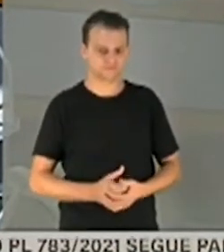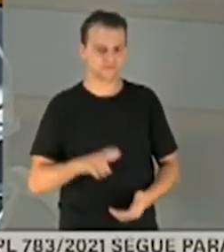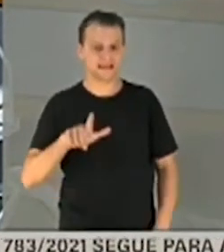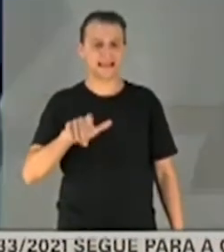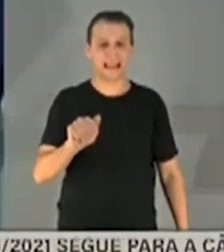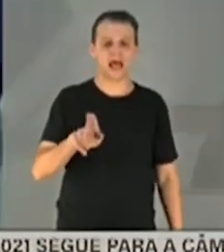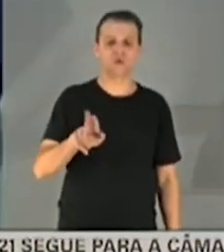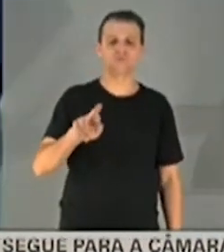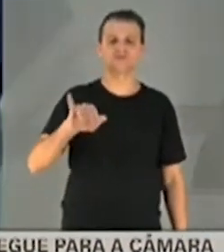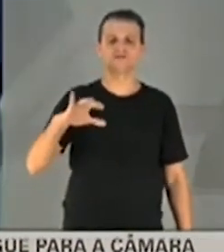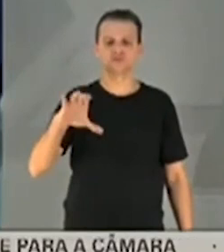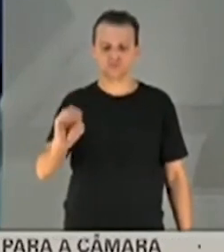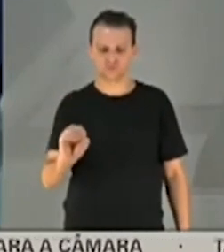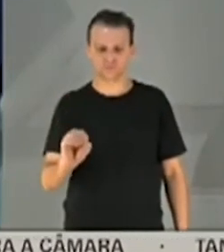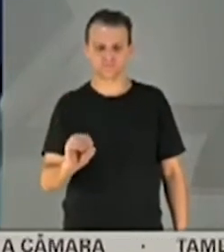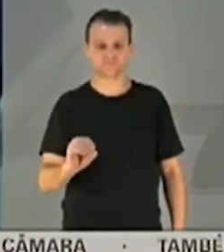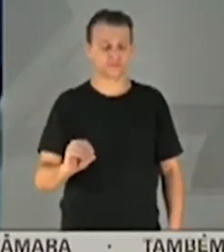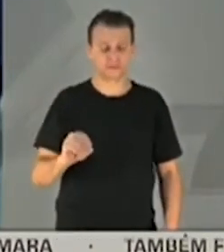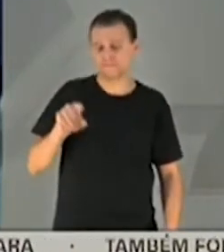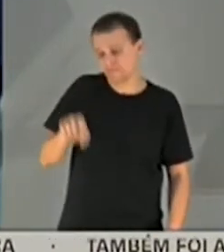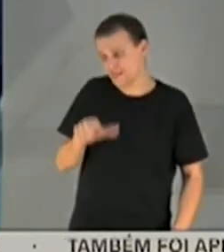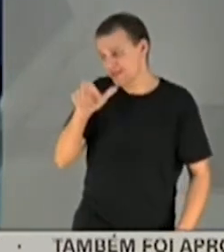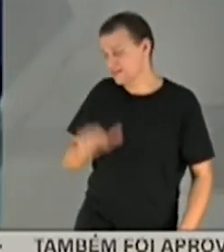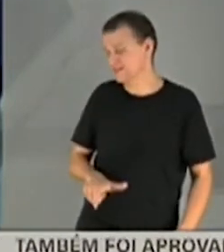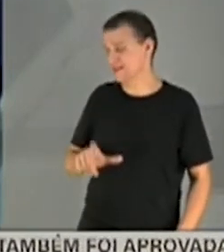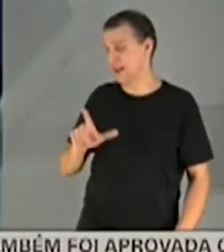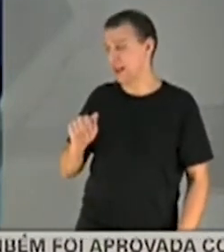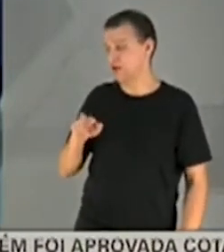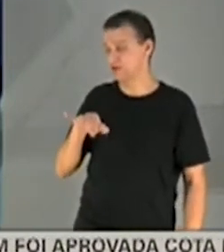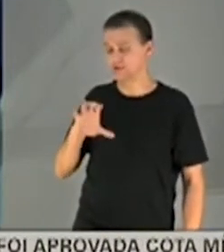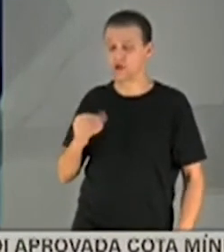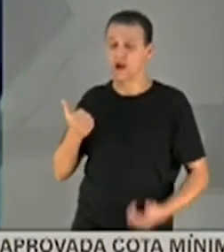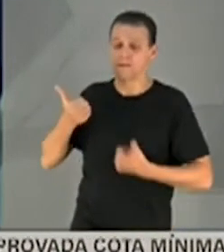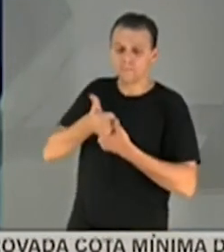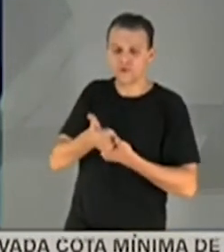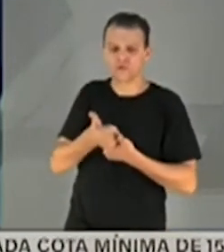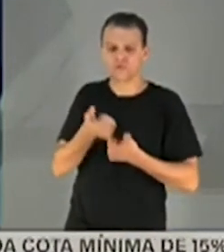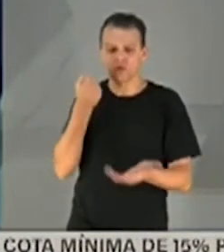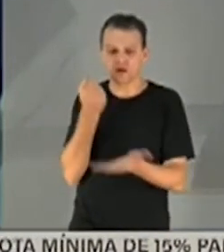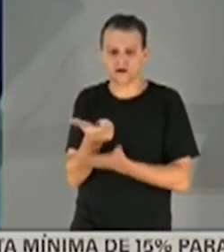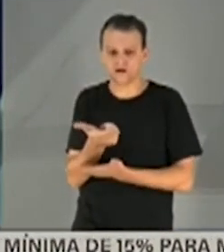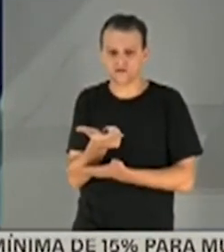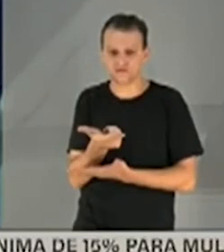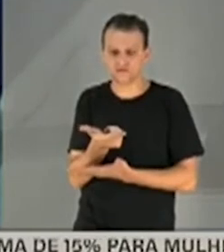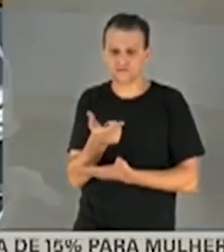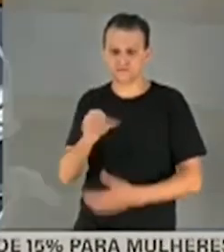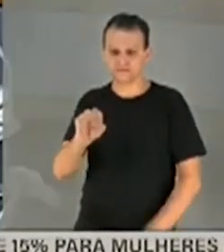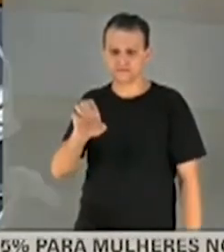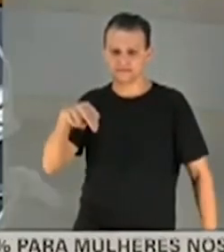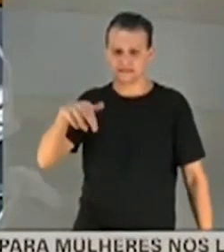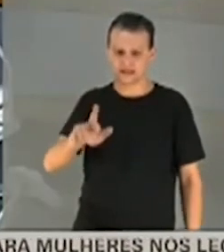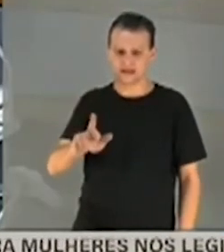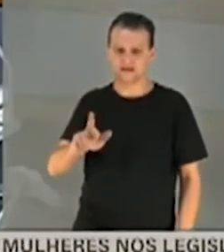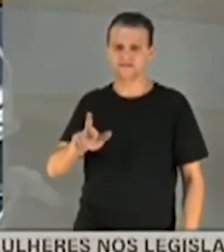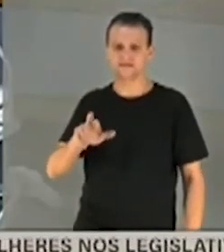Laurício. O Laurício foi quem apoiou a compra através da Senar. Ele apoiou a compra através da